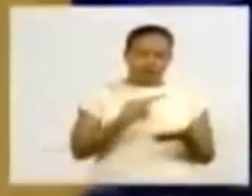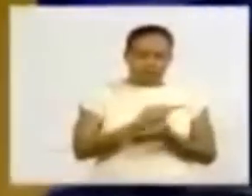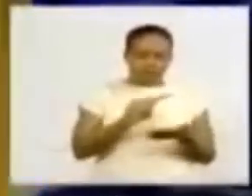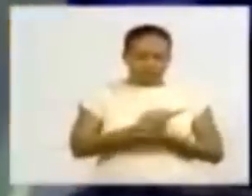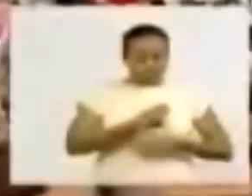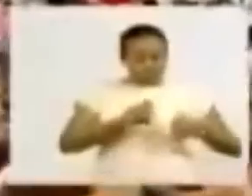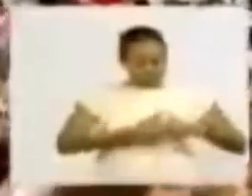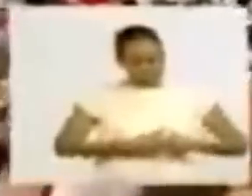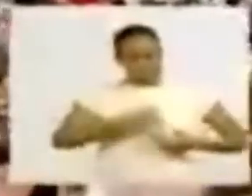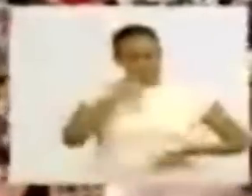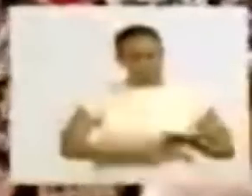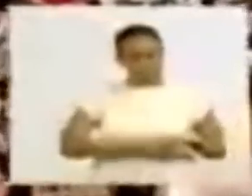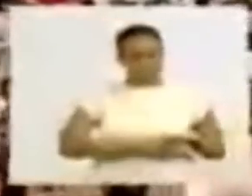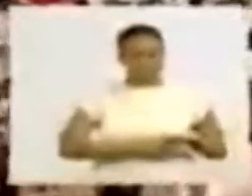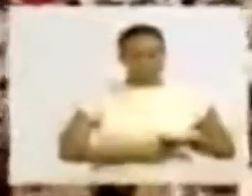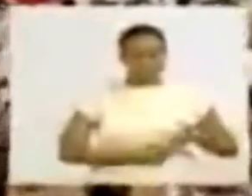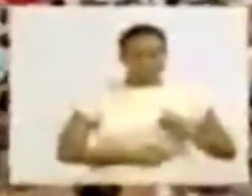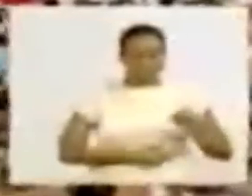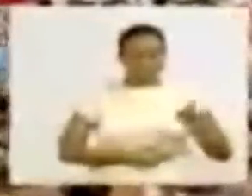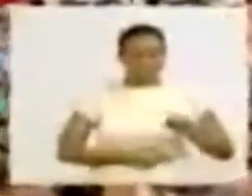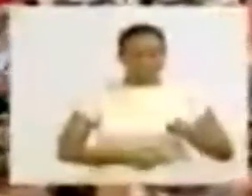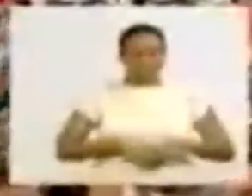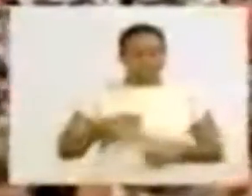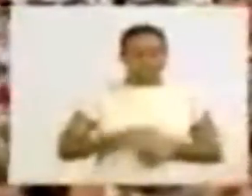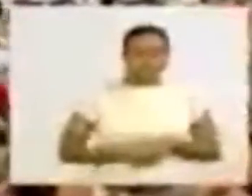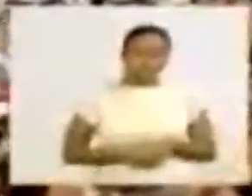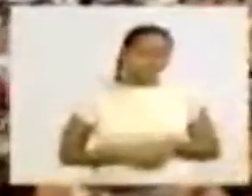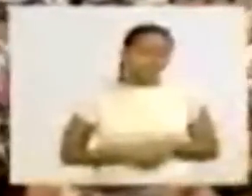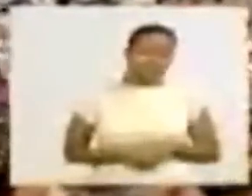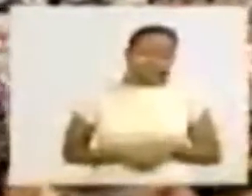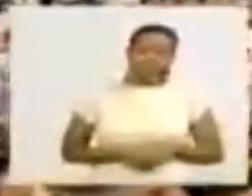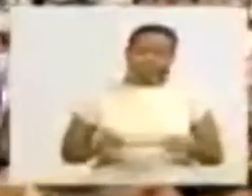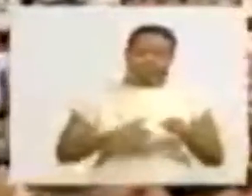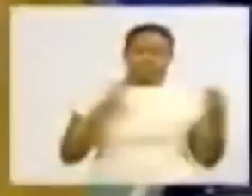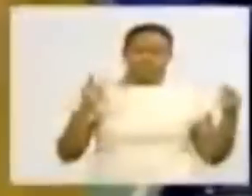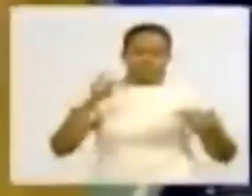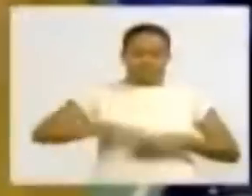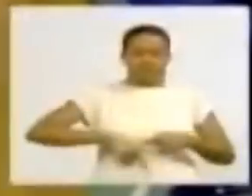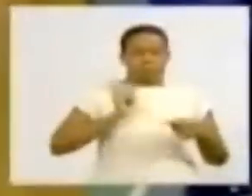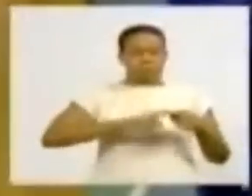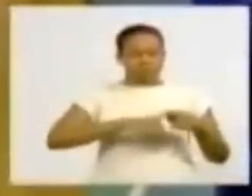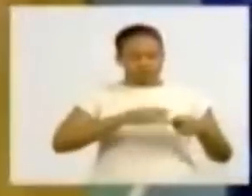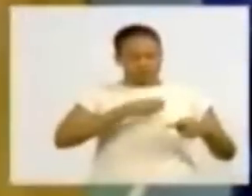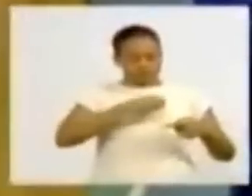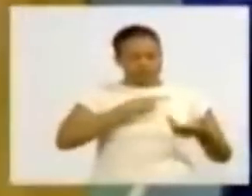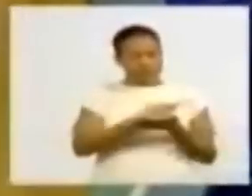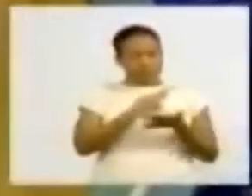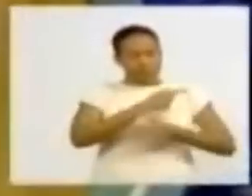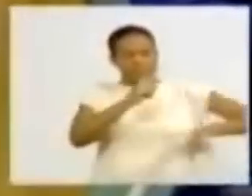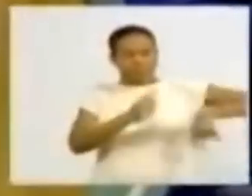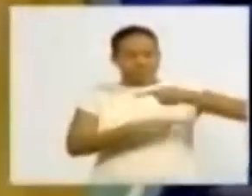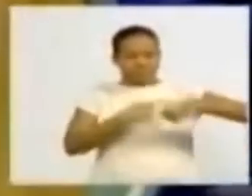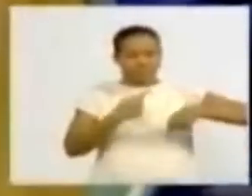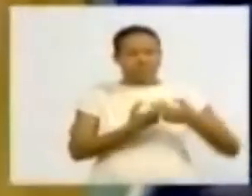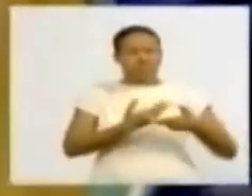erro conta. Não é o tempo que o erro dura. Mas é a consequência que ele vai gerando dentro